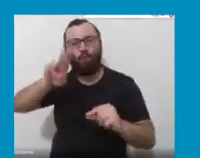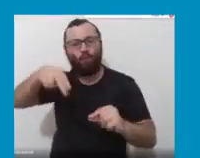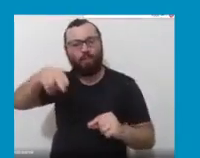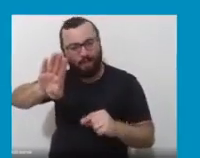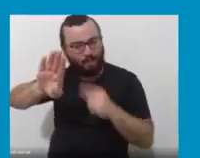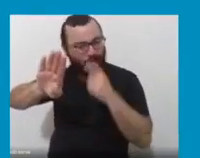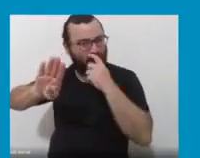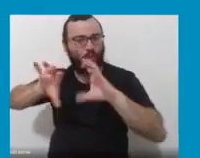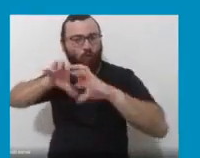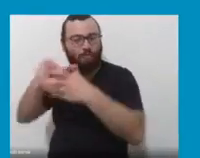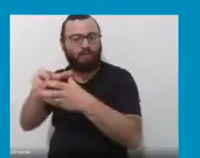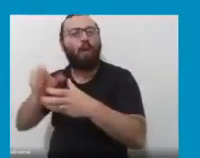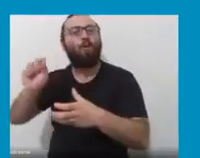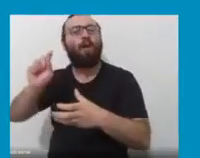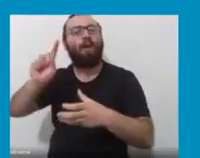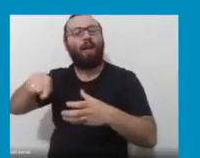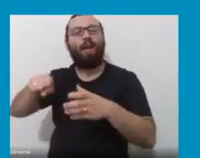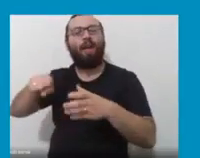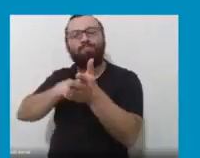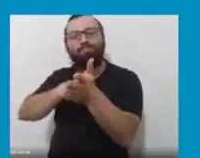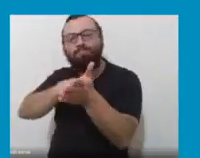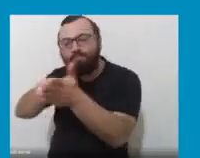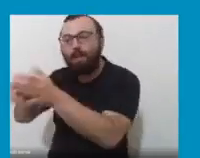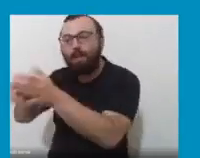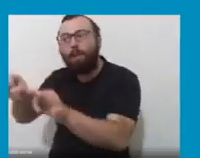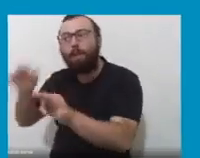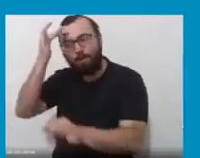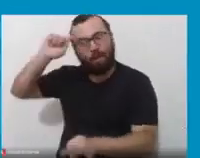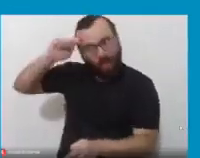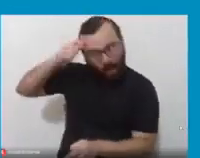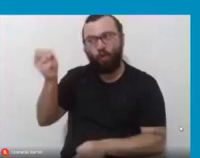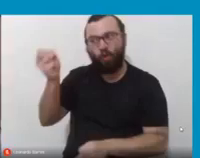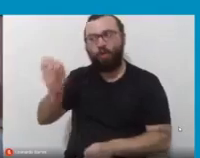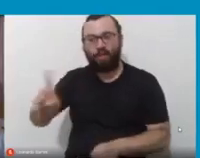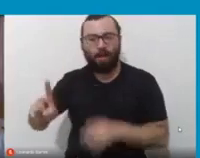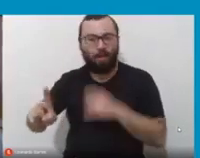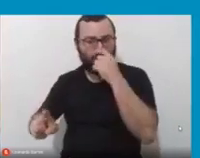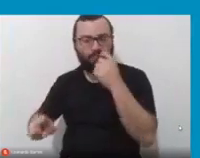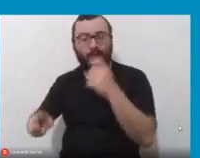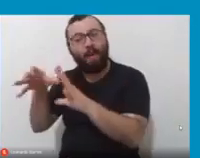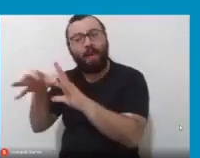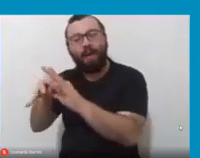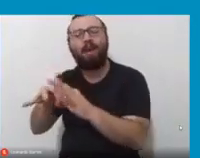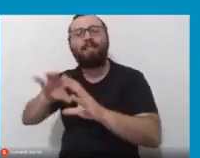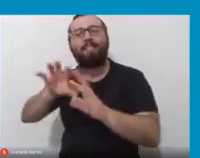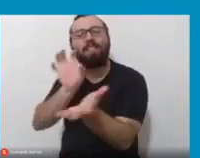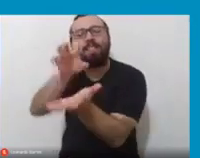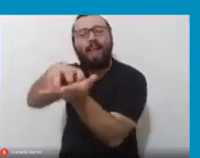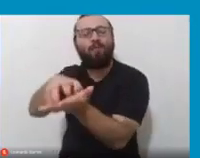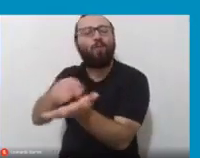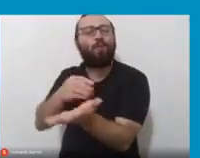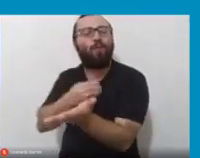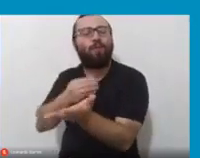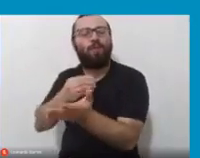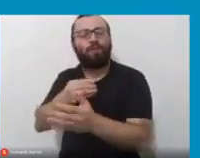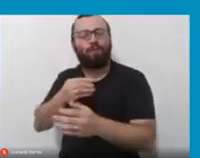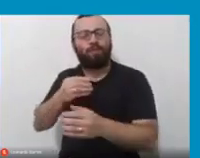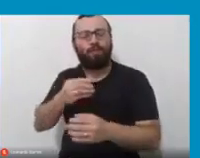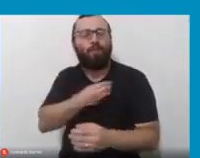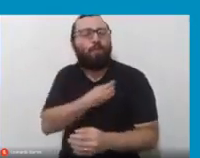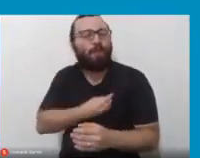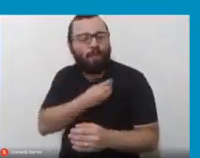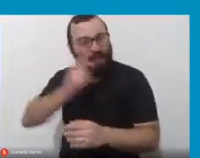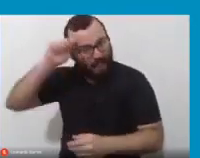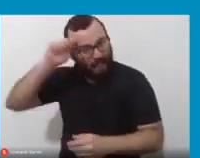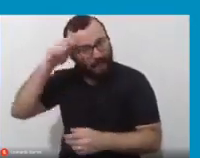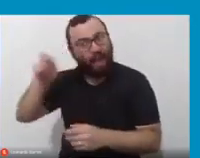de heteroavaliação. Foi aplicado ao Centro de Convivência Negra, como se o fato de termos um centro que valorizava a presença negra